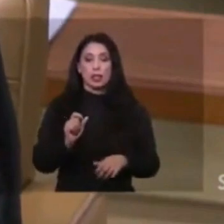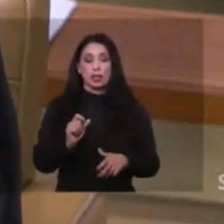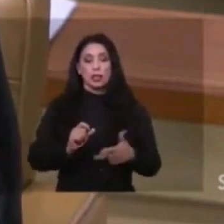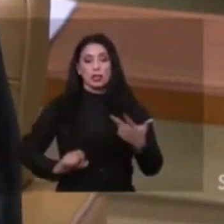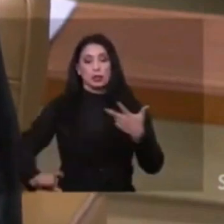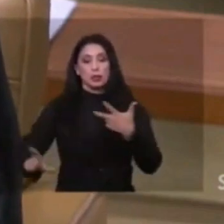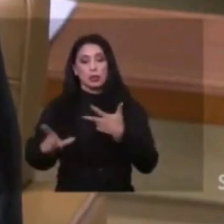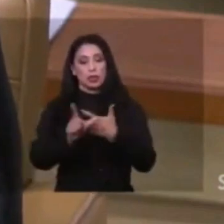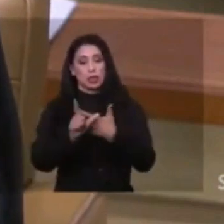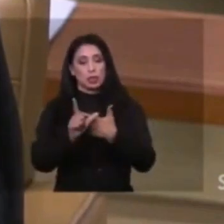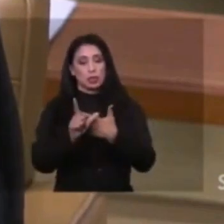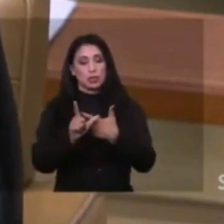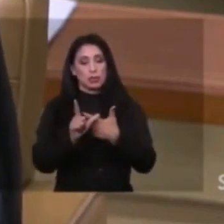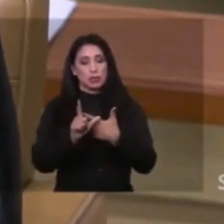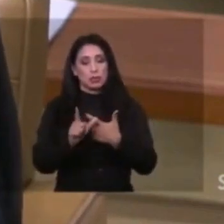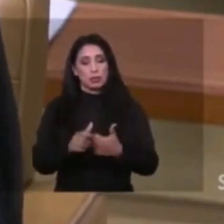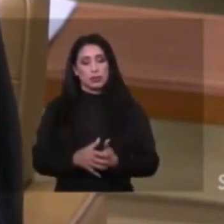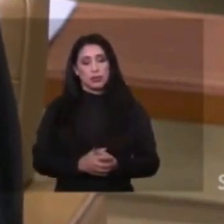Poder Legislativo.